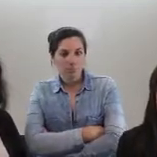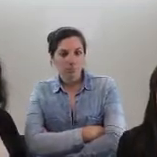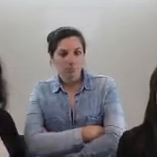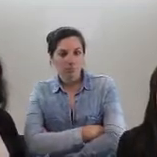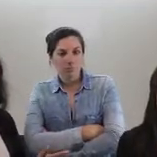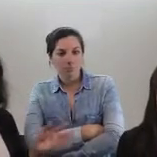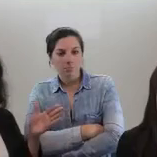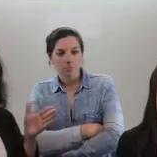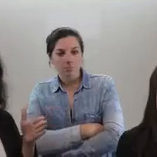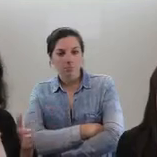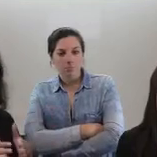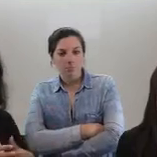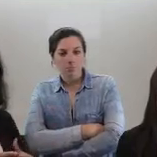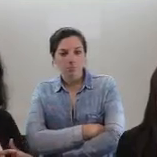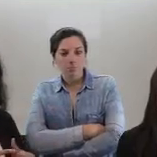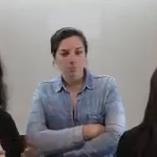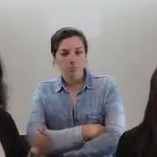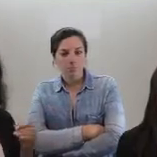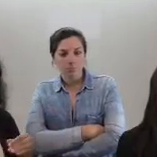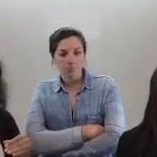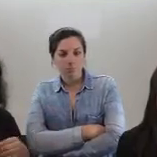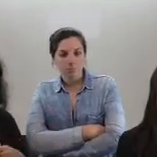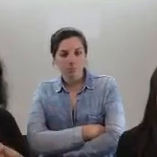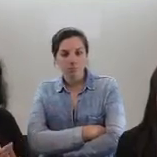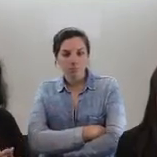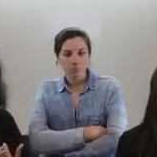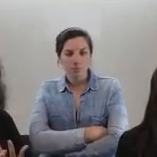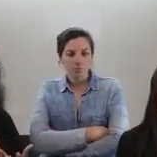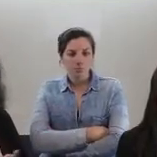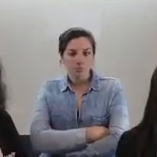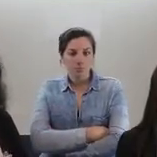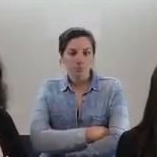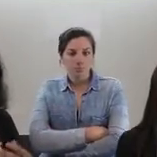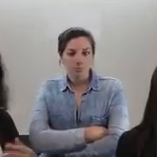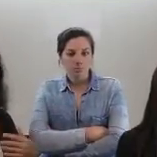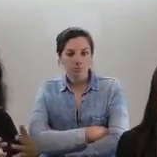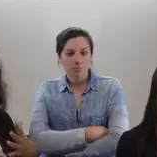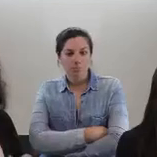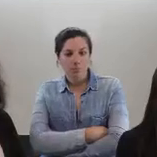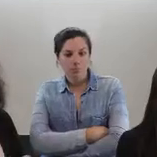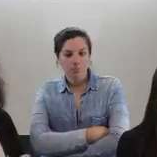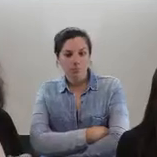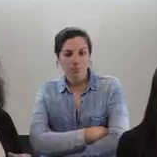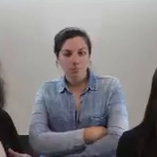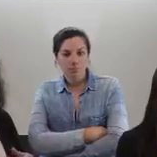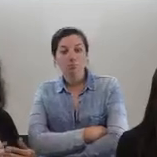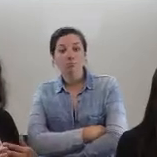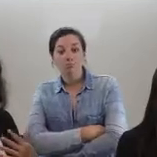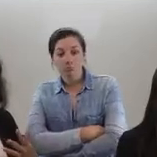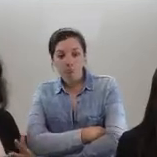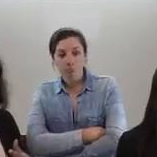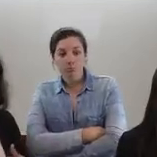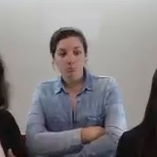escola, então ele reduz bastante. Então, o tema ele é muito mais amplo na língua